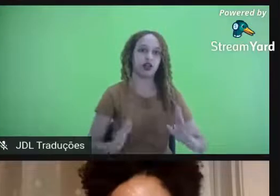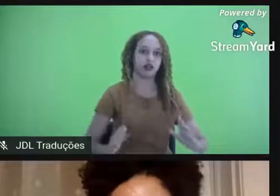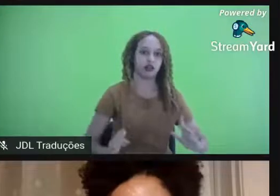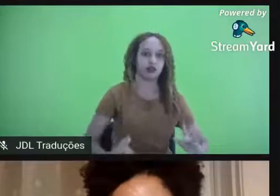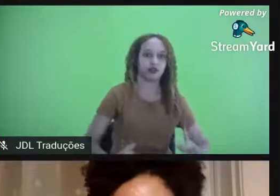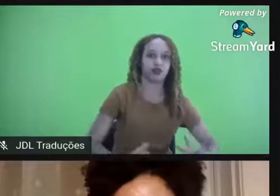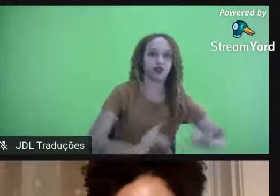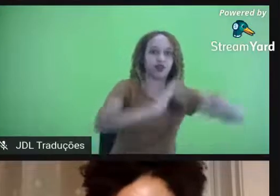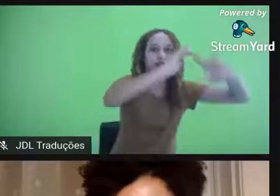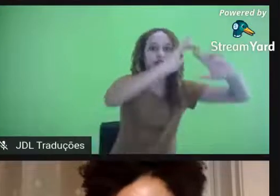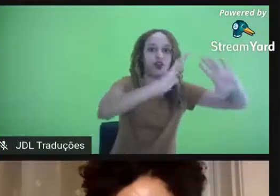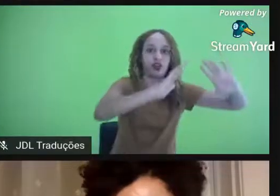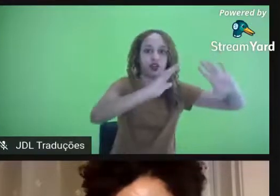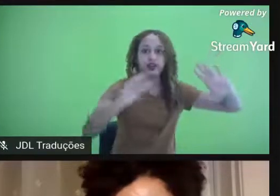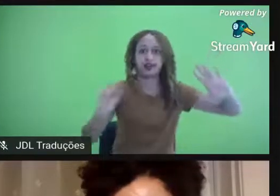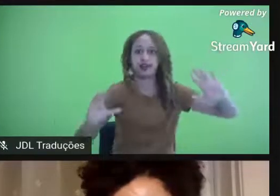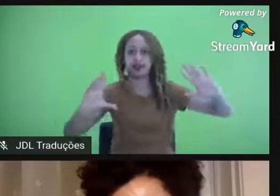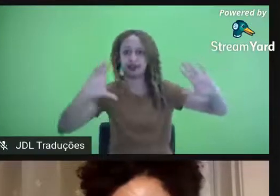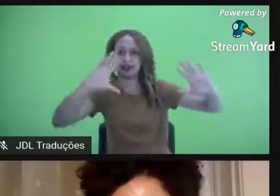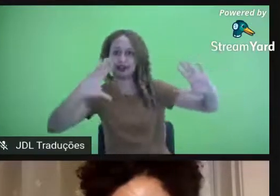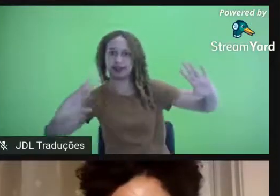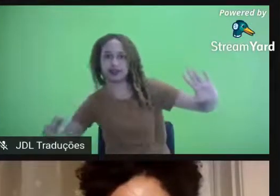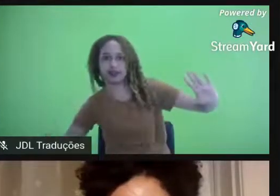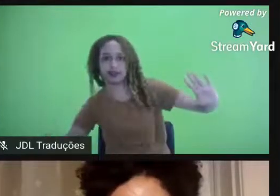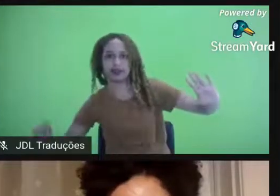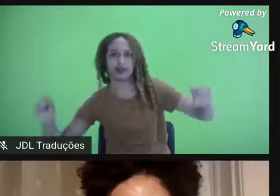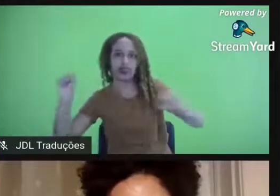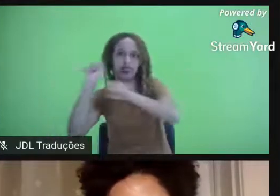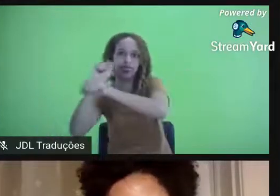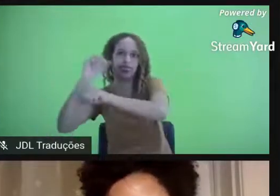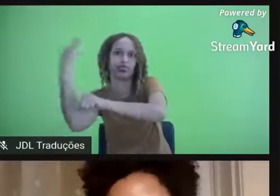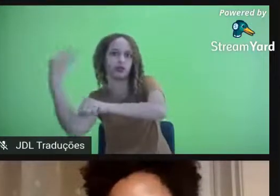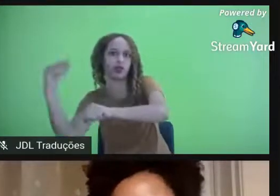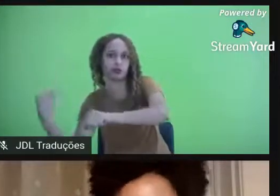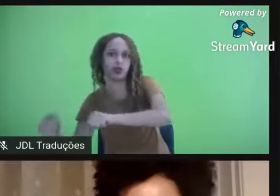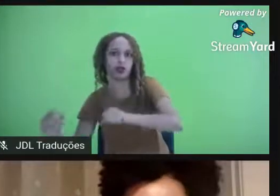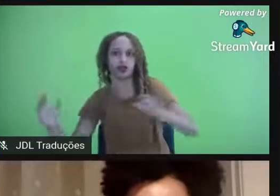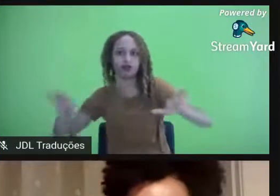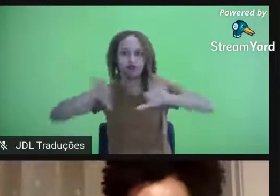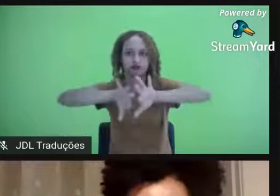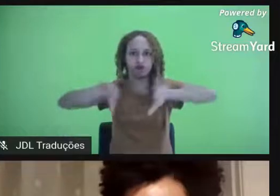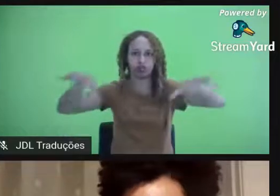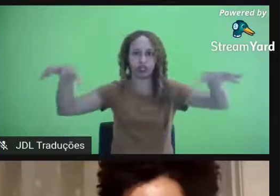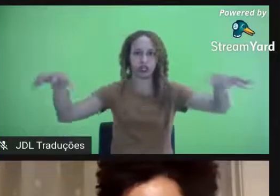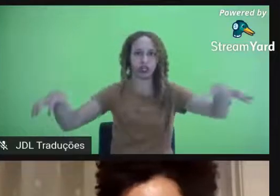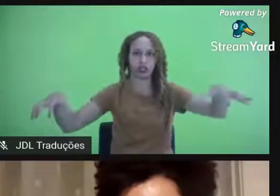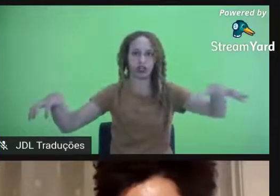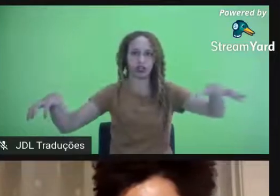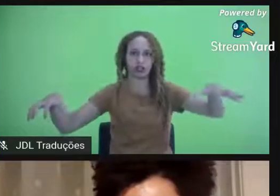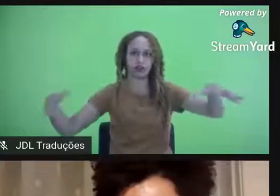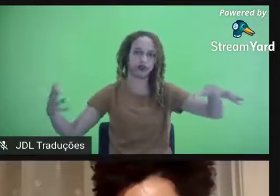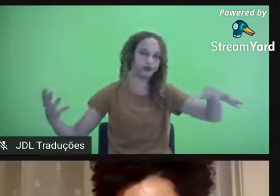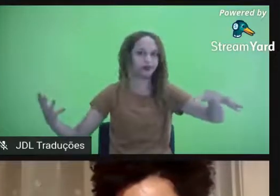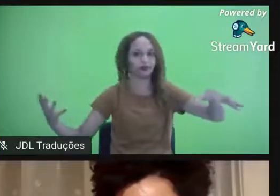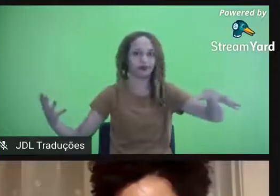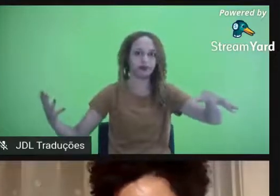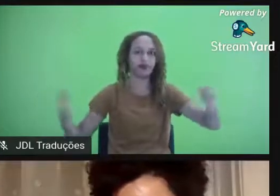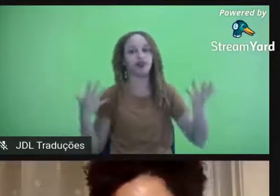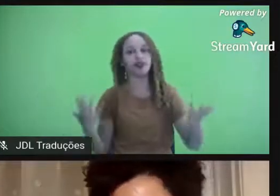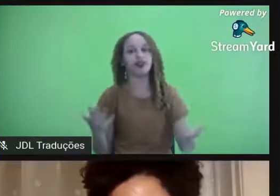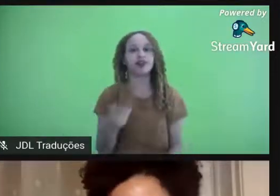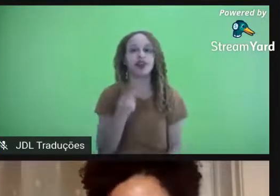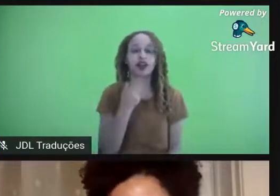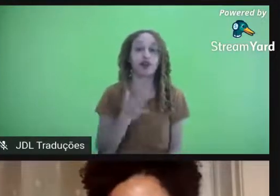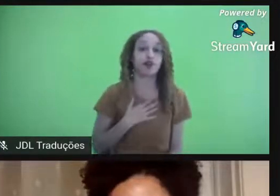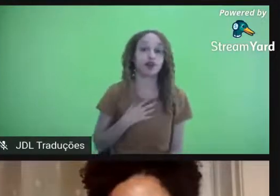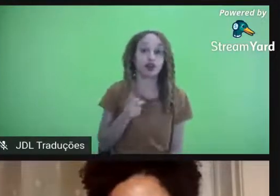definiu indiretamente, né, que a favela, que a periferia, não faz parte da cidade. Tanto que é muito emblemático uma fala da minha